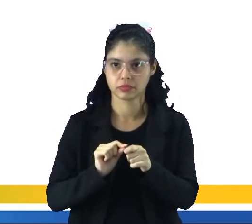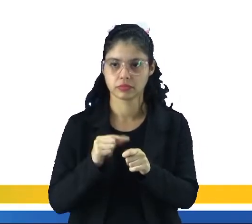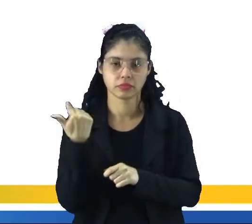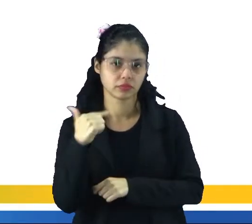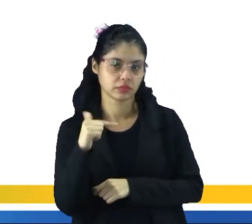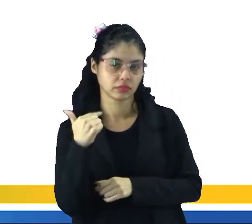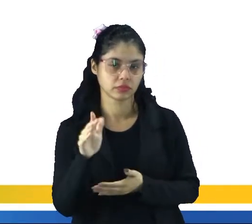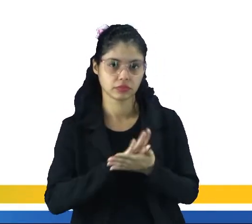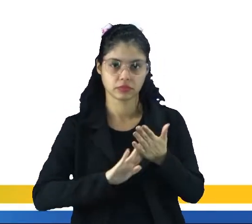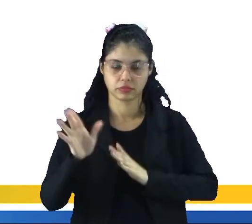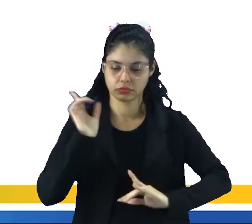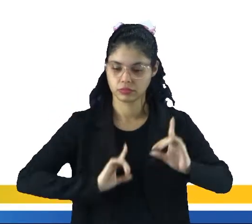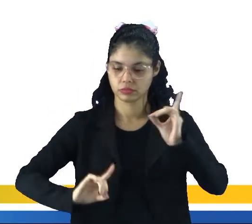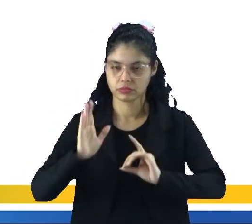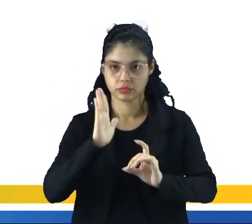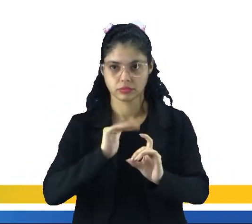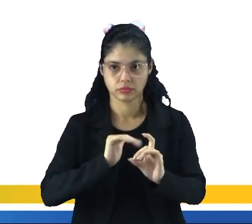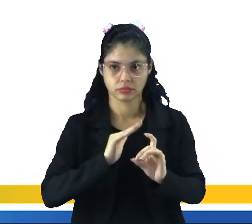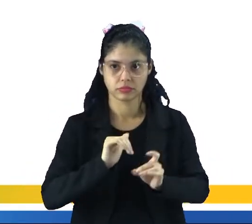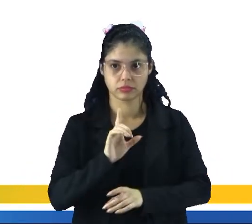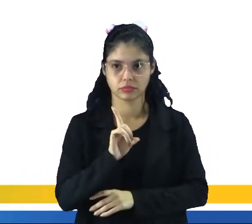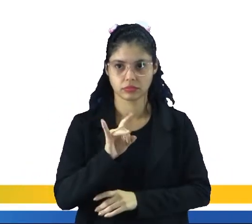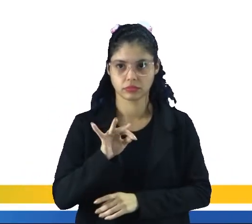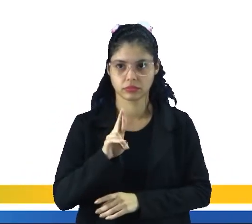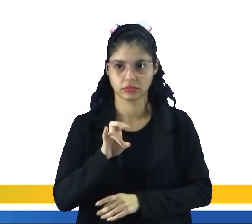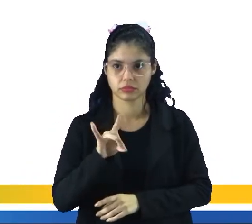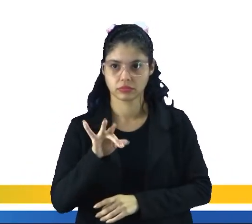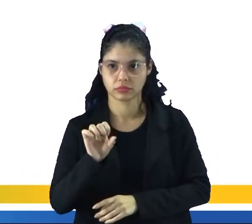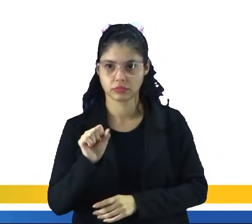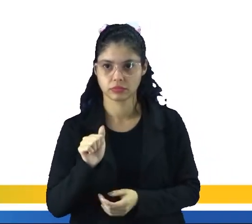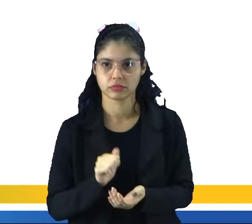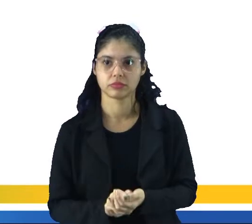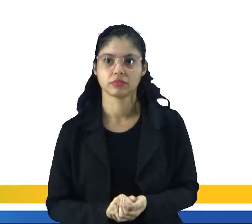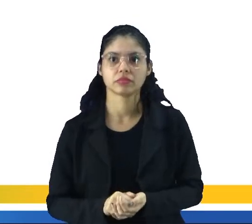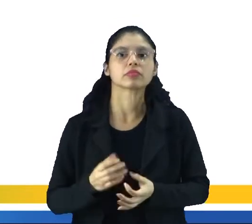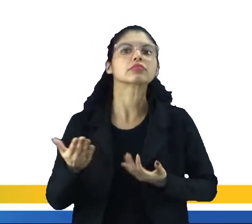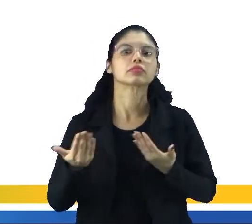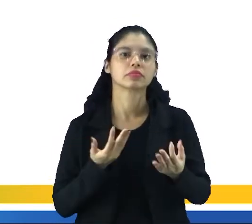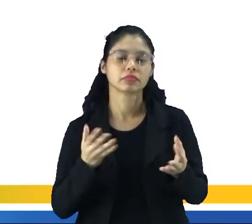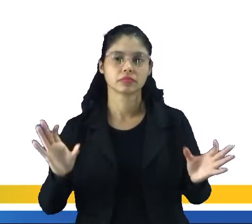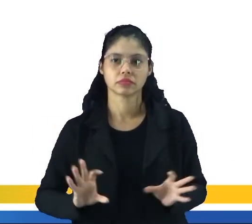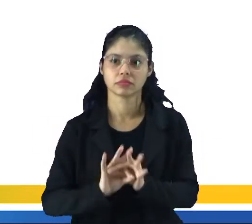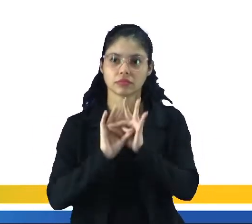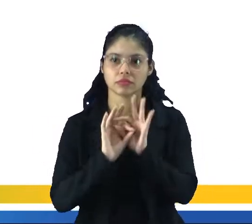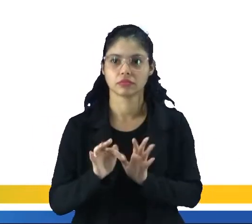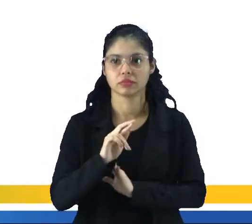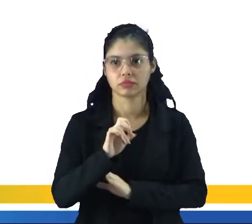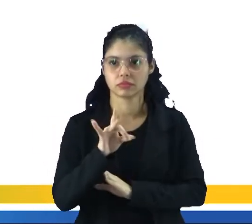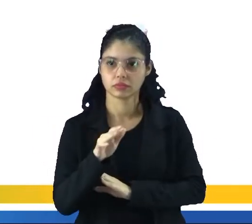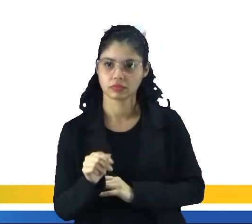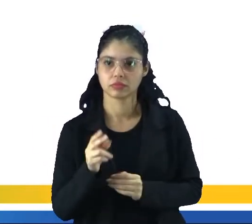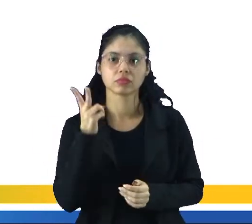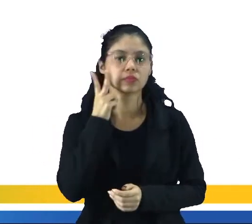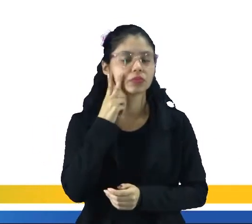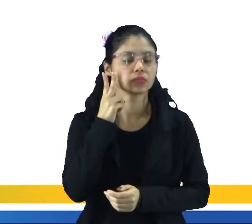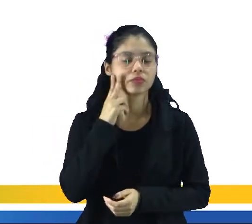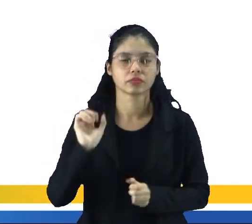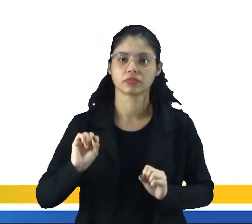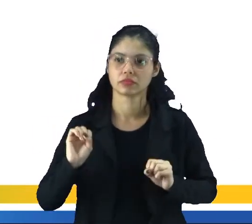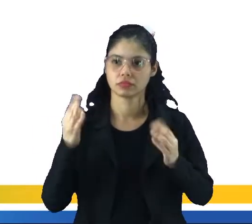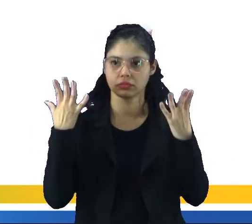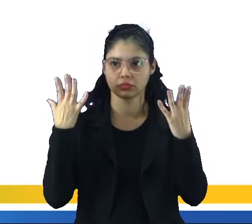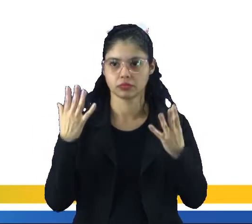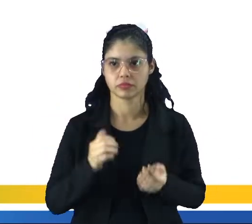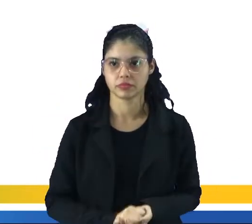louvor ao deus mitológico Dionísio, divindade relacionada à fertilidade, vinho e